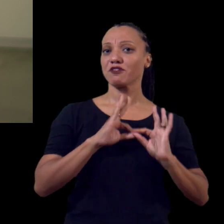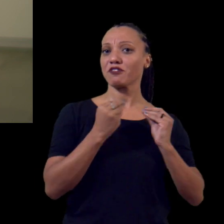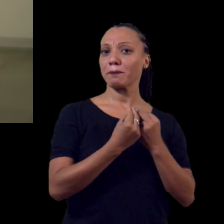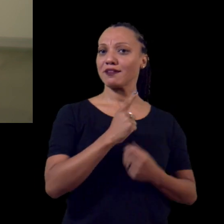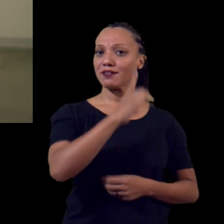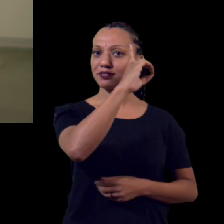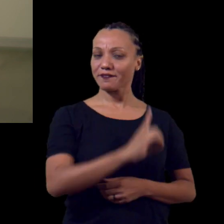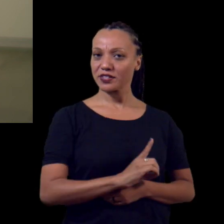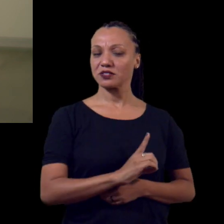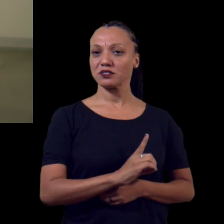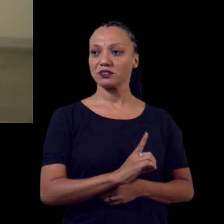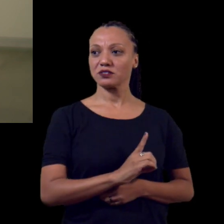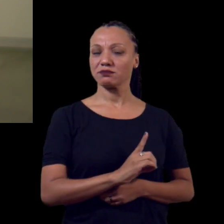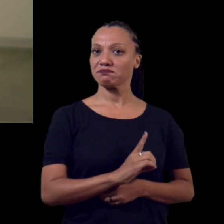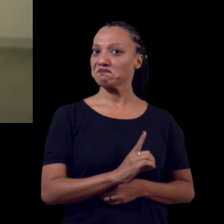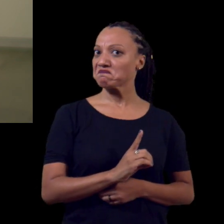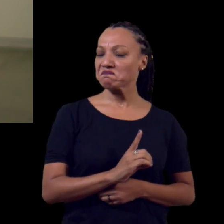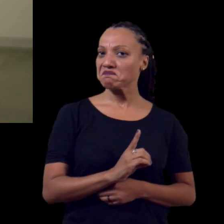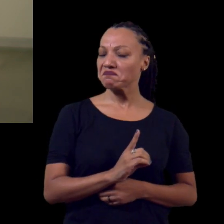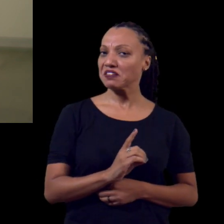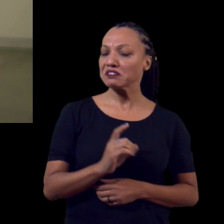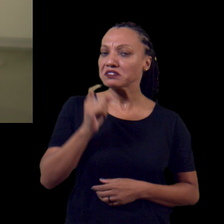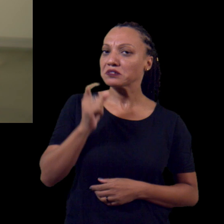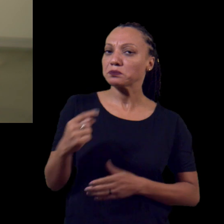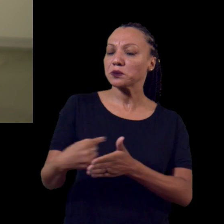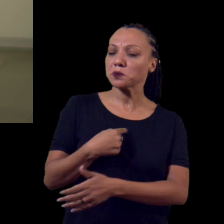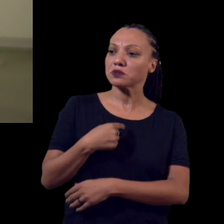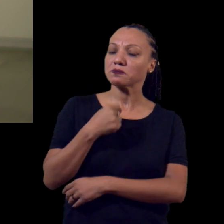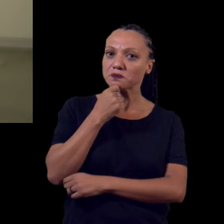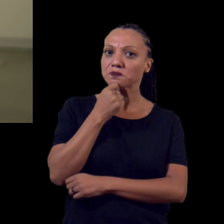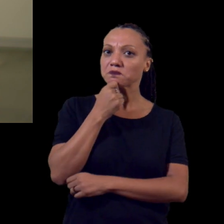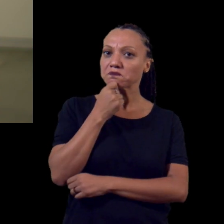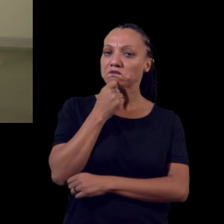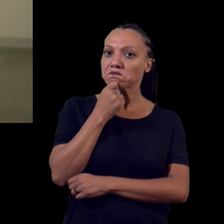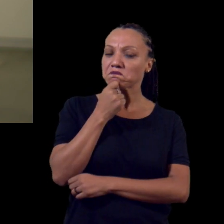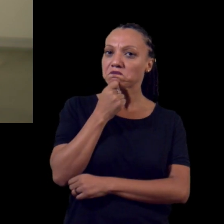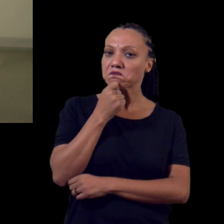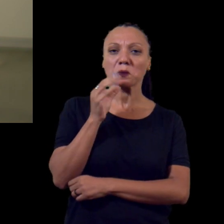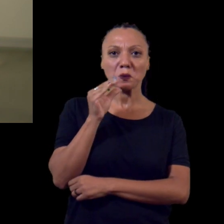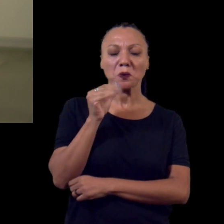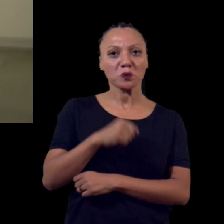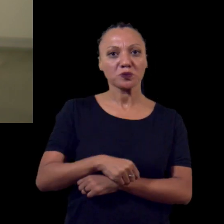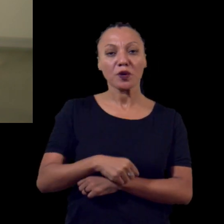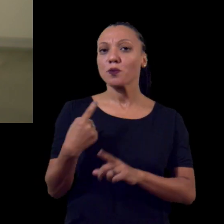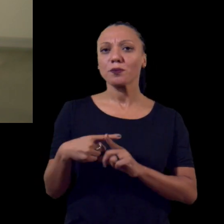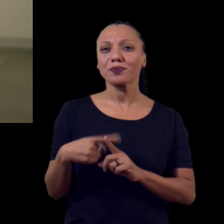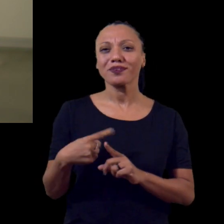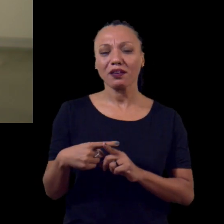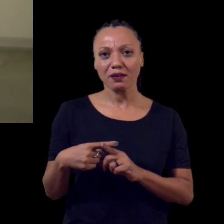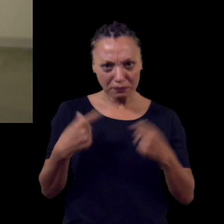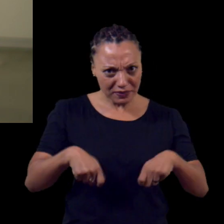você tem um parente com deficiência? Por que você trabalha com isso? Eu sempre achei essa pergunta muito curiosa, assim, por que